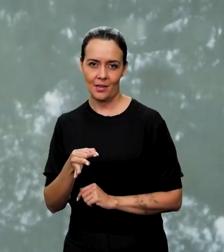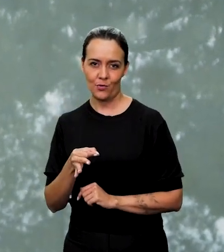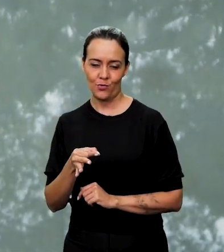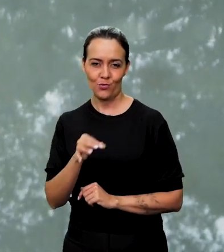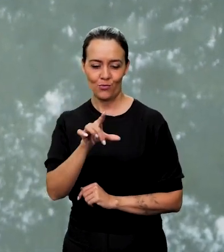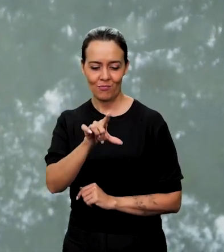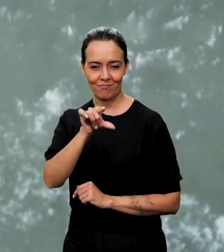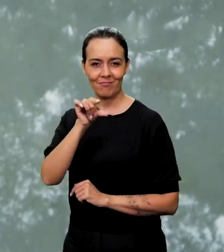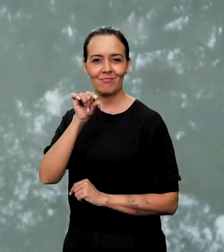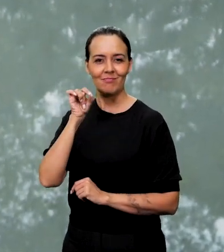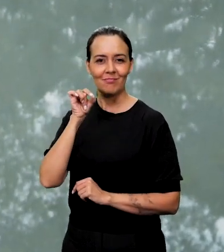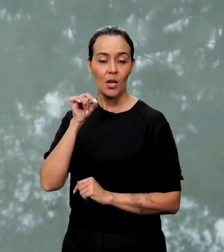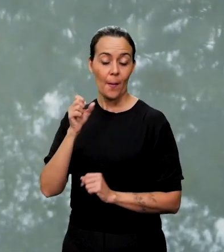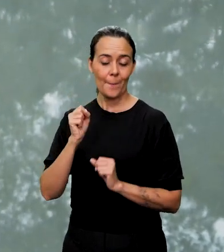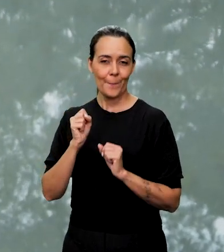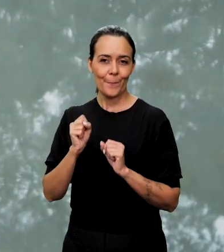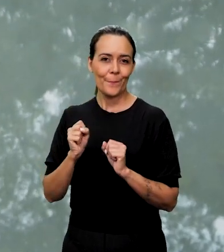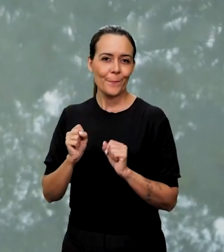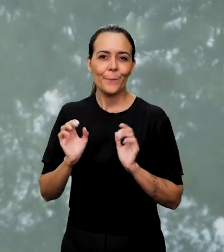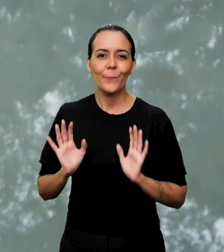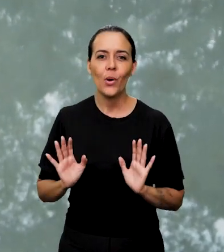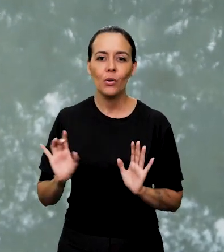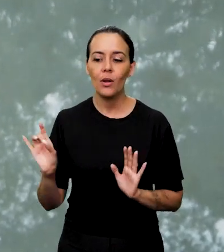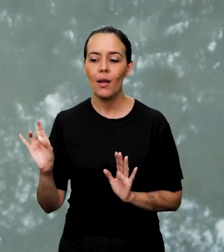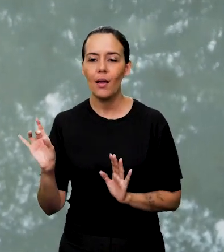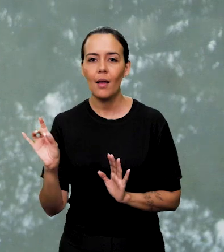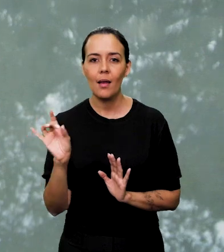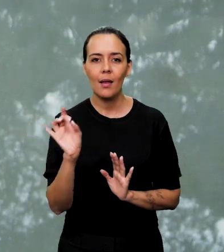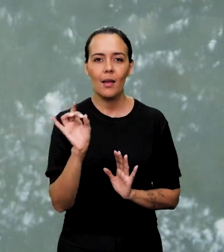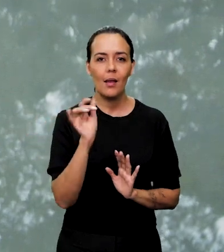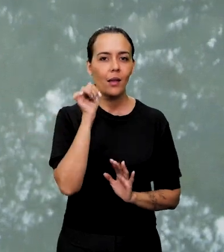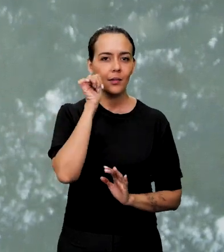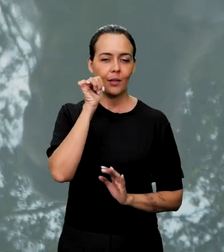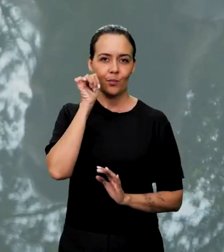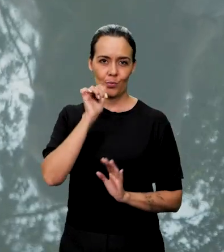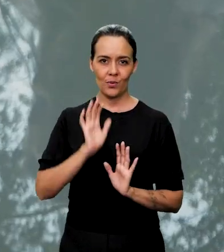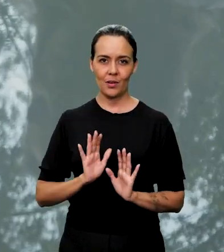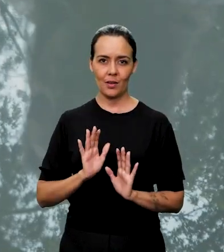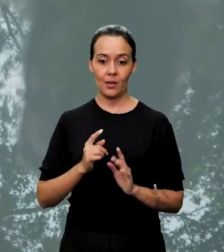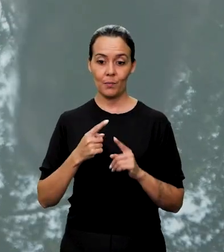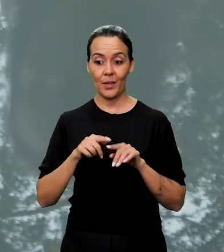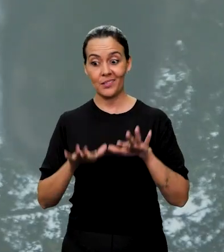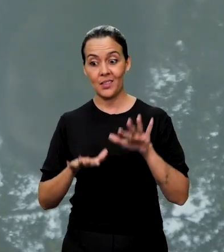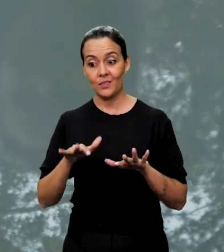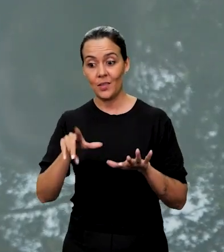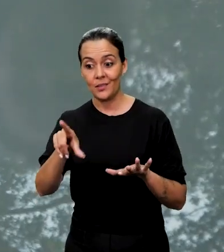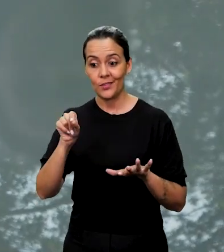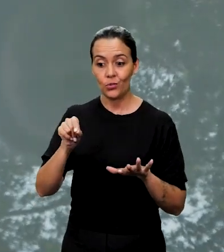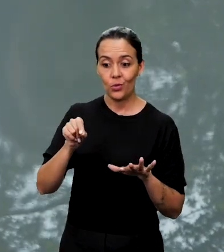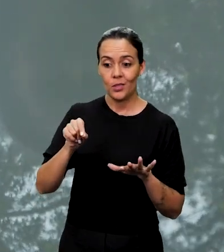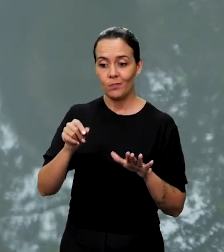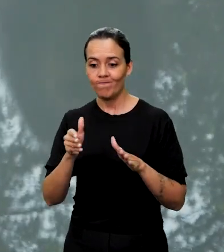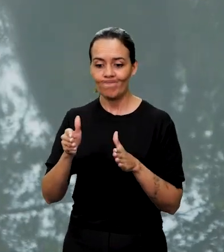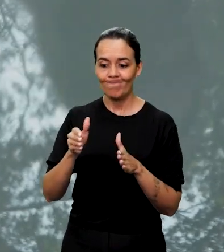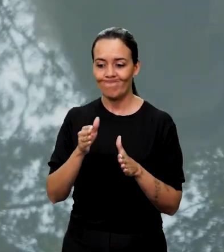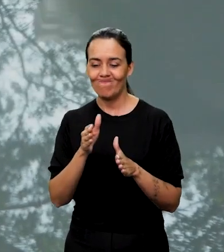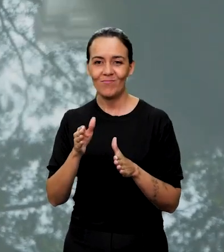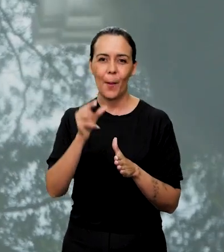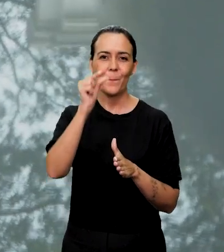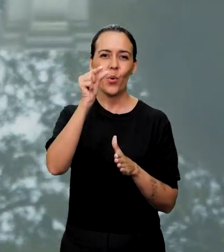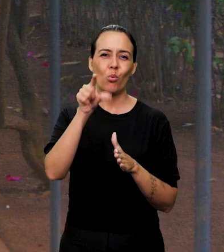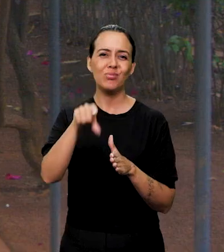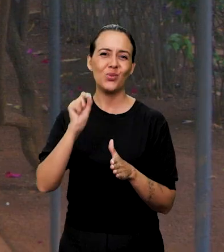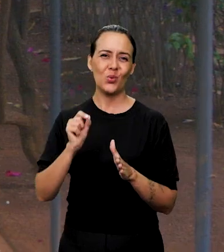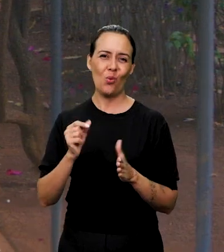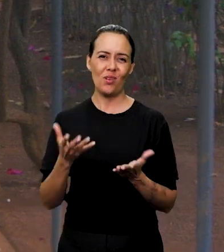desigualmente distribuída. Essa distribuição desigual pode ser uma receita para uma